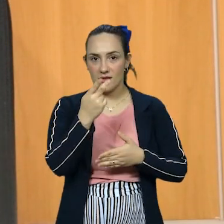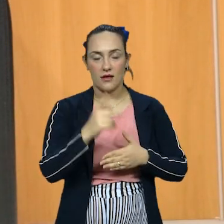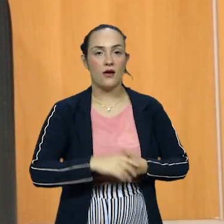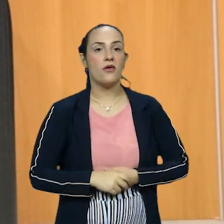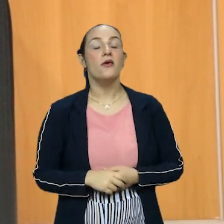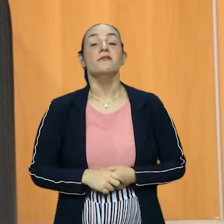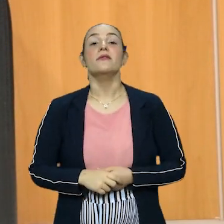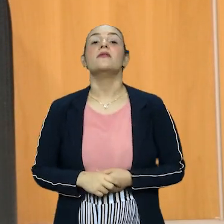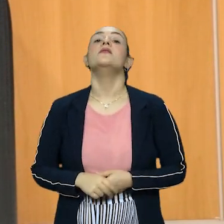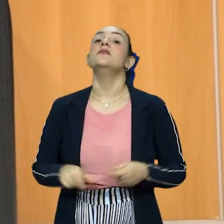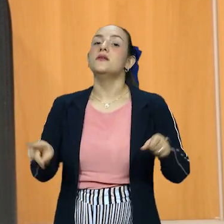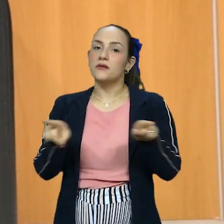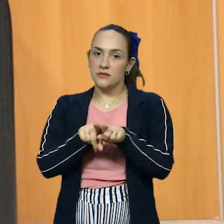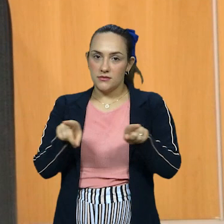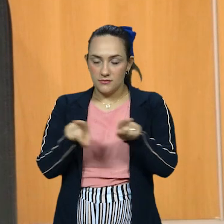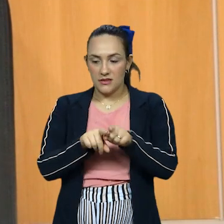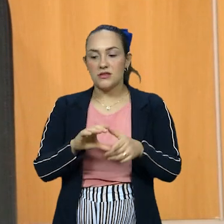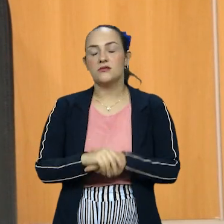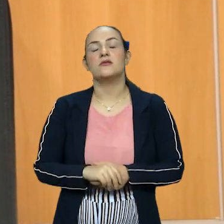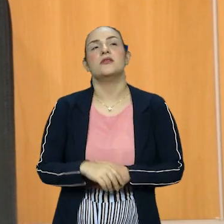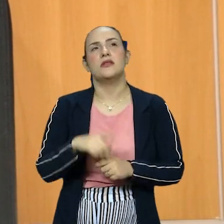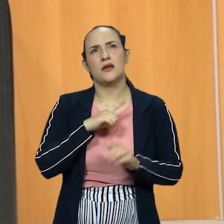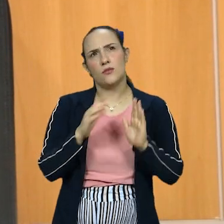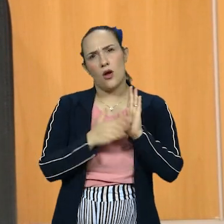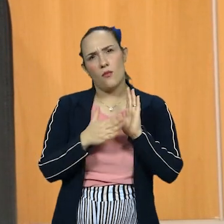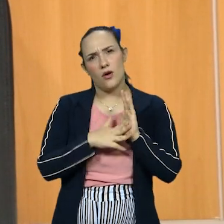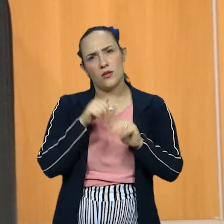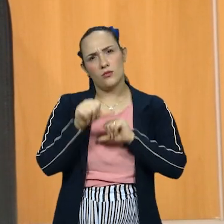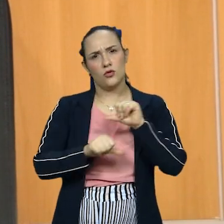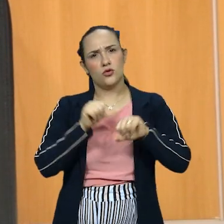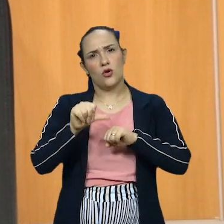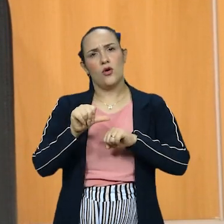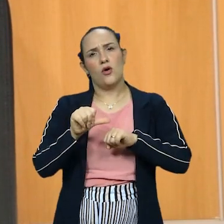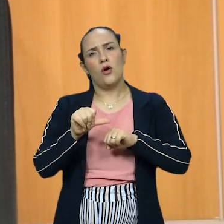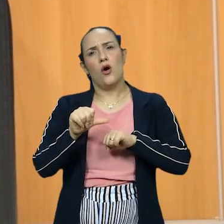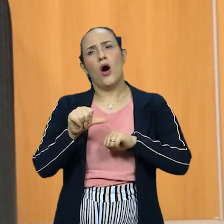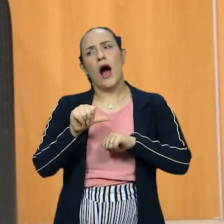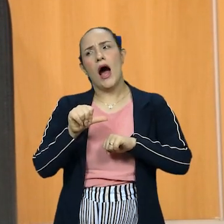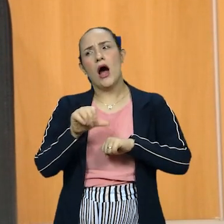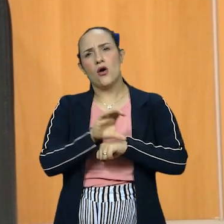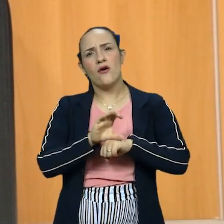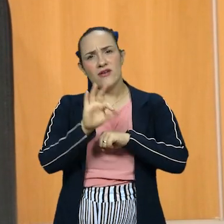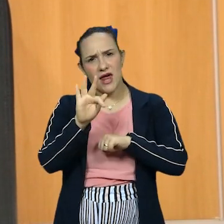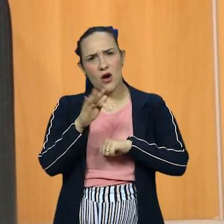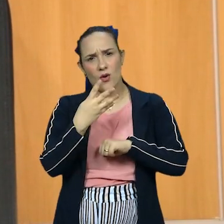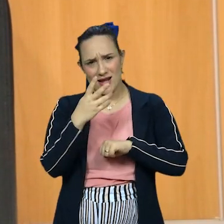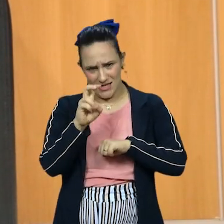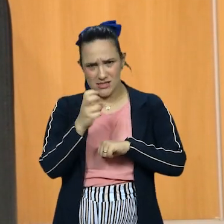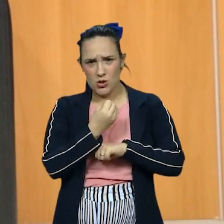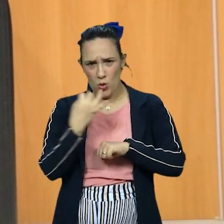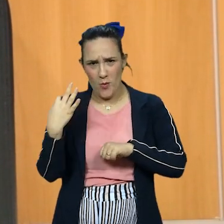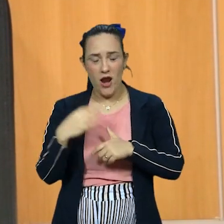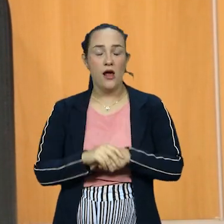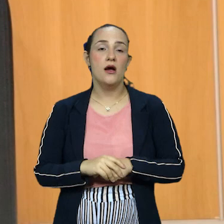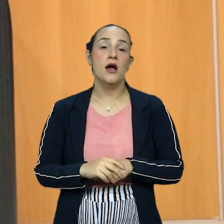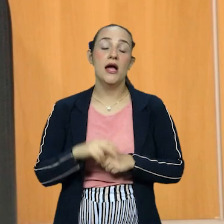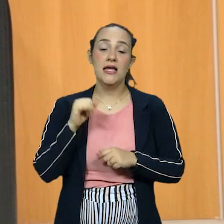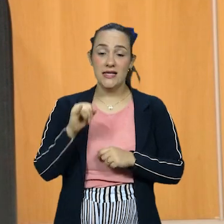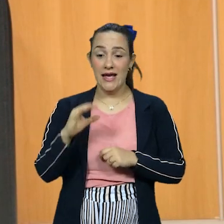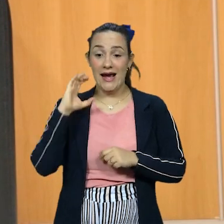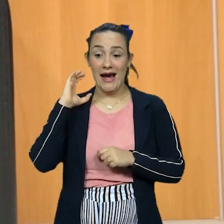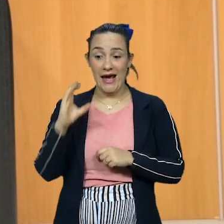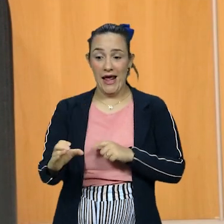a nomenclatura. Só que também houve uma emenda 45 na Constituição, que determinou o seguinte: quando